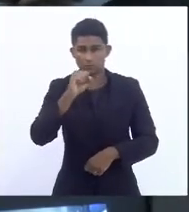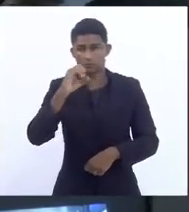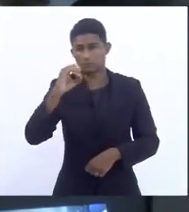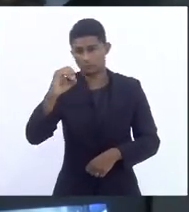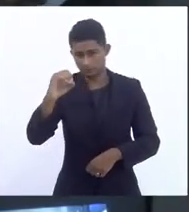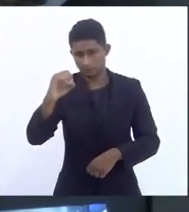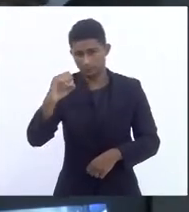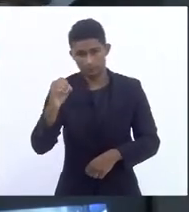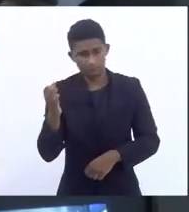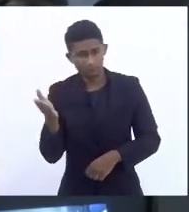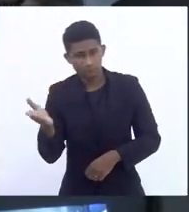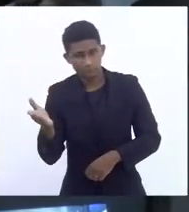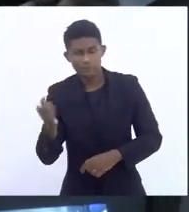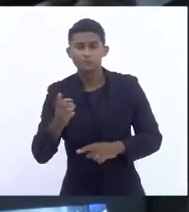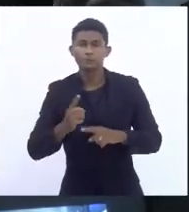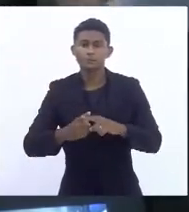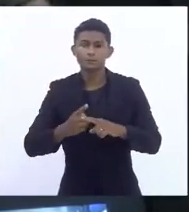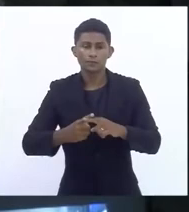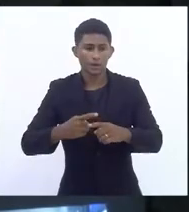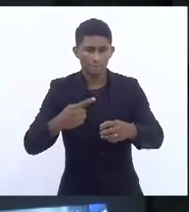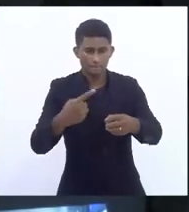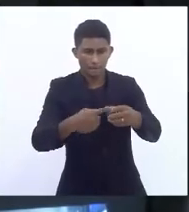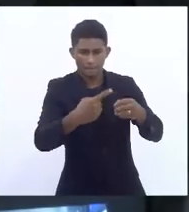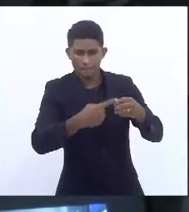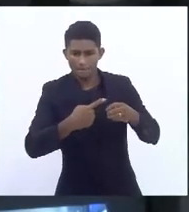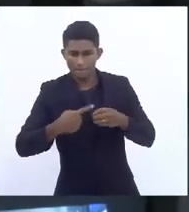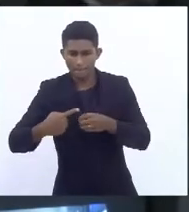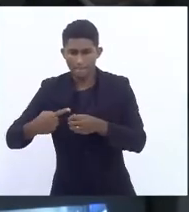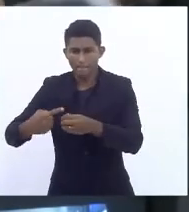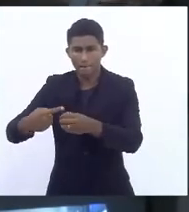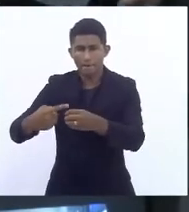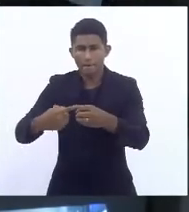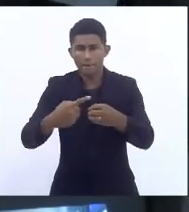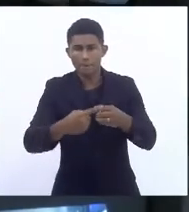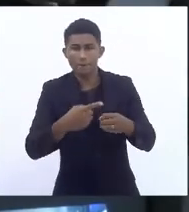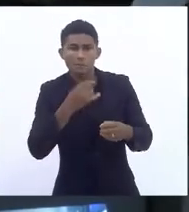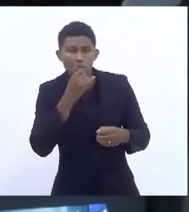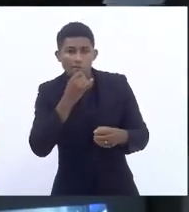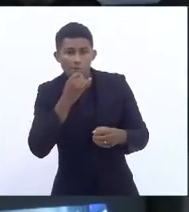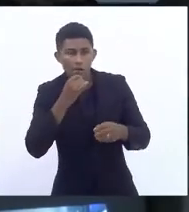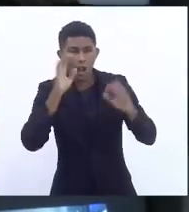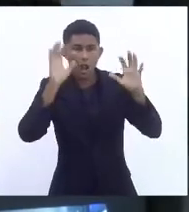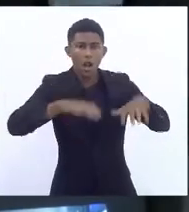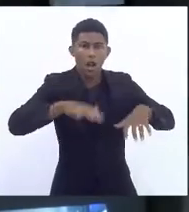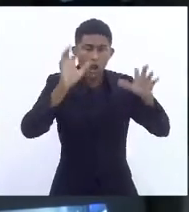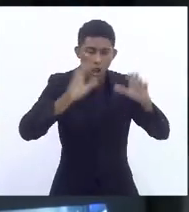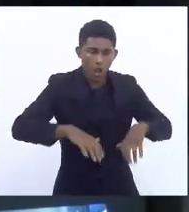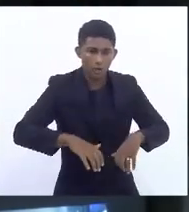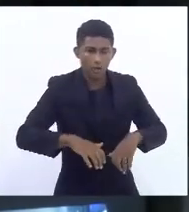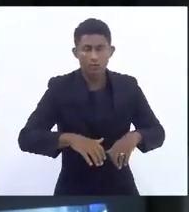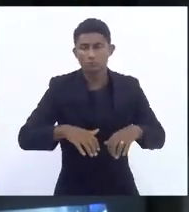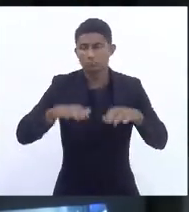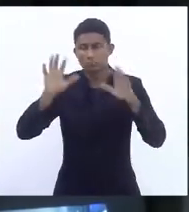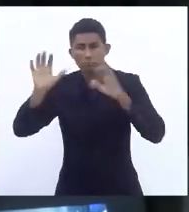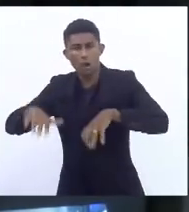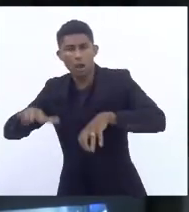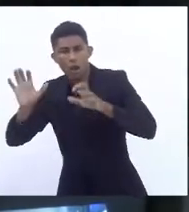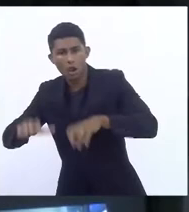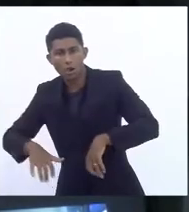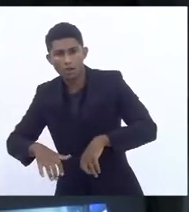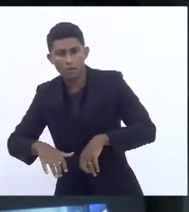convênio, porque em cada município o evento catastrófico foi em época diferente.